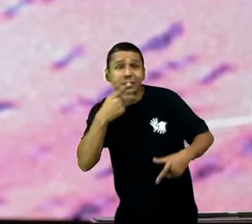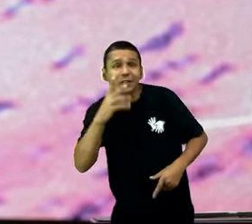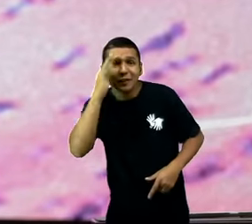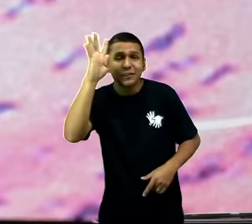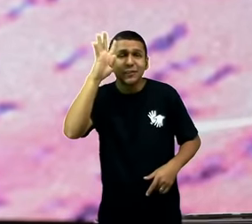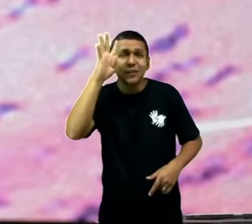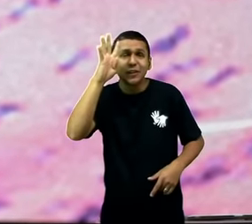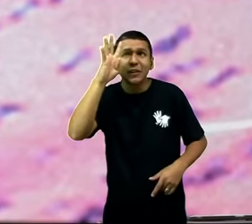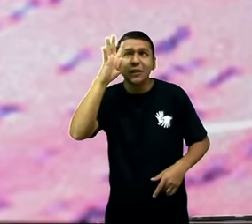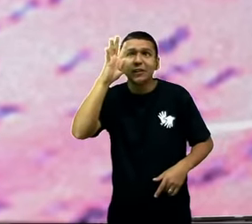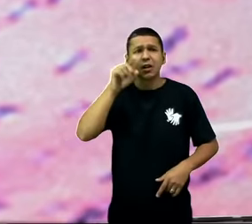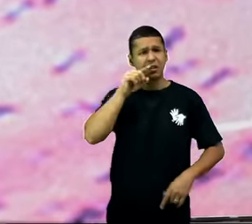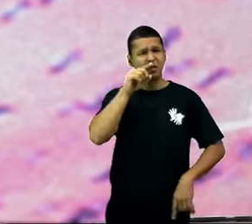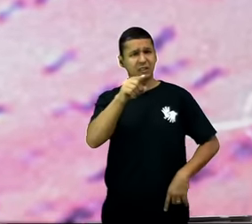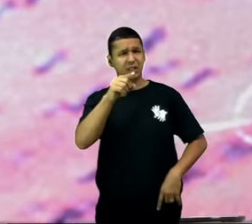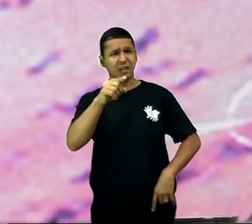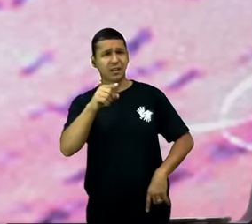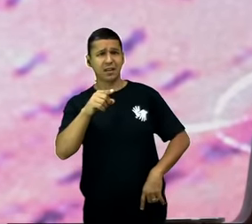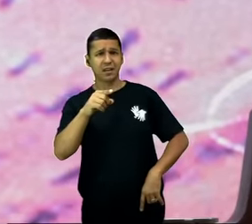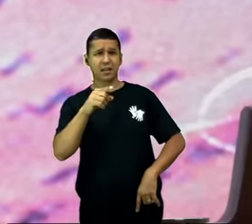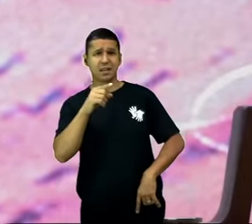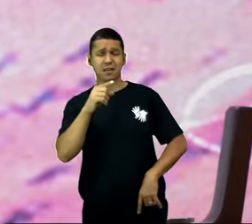fala mal do trabalho o dia inteiro.